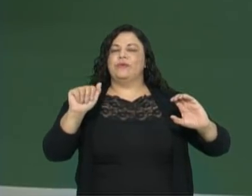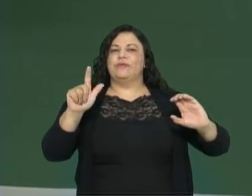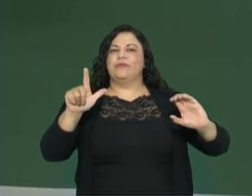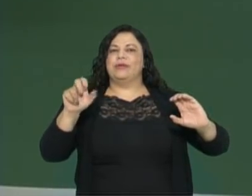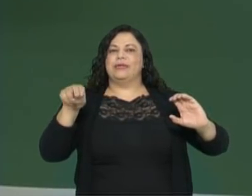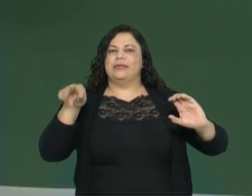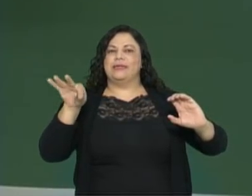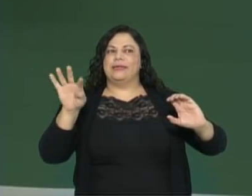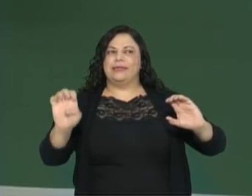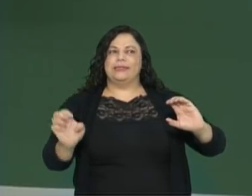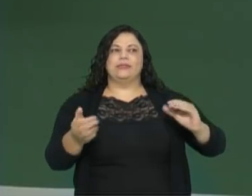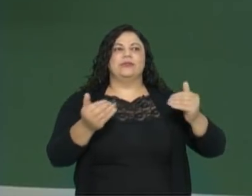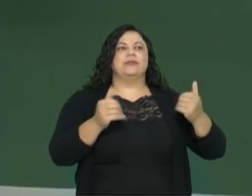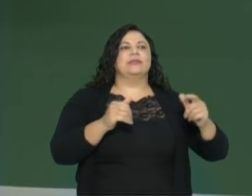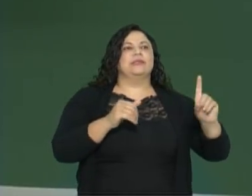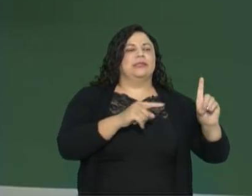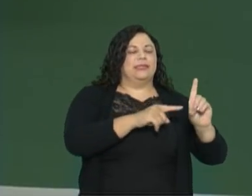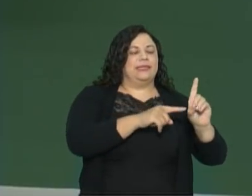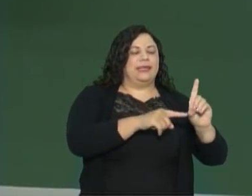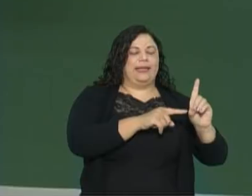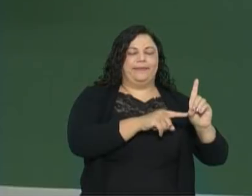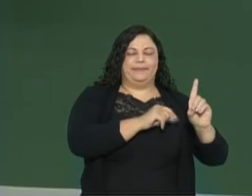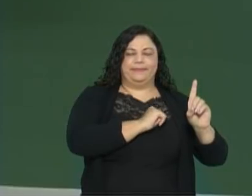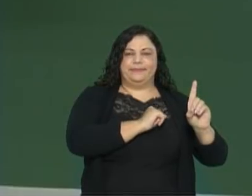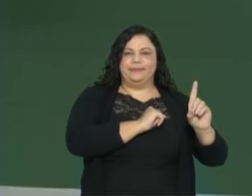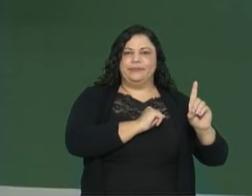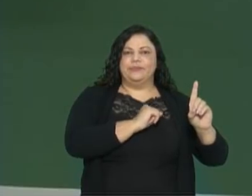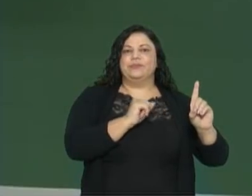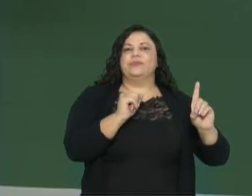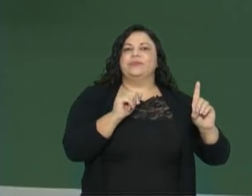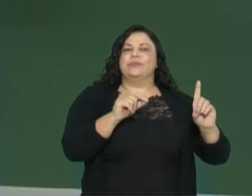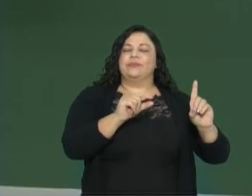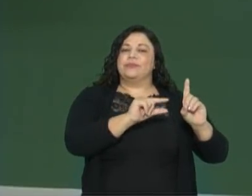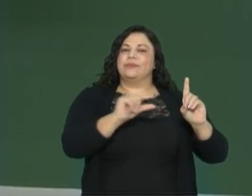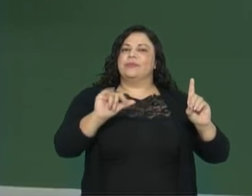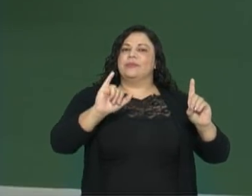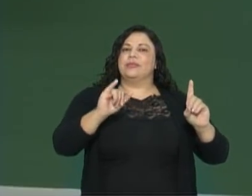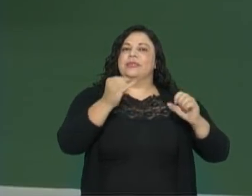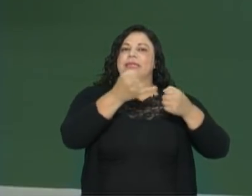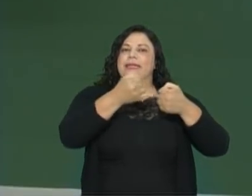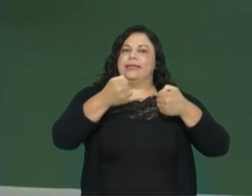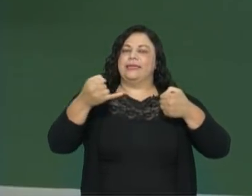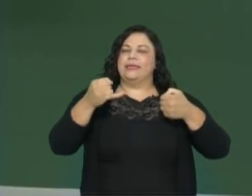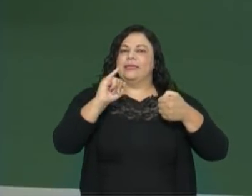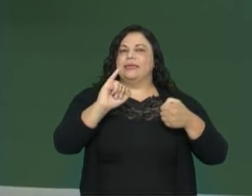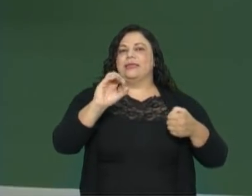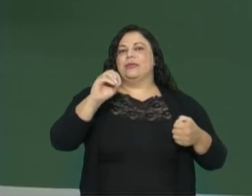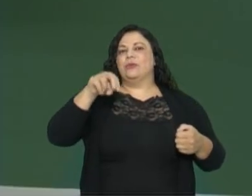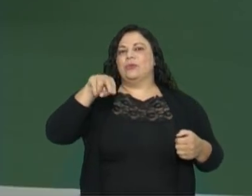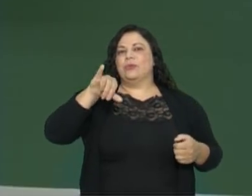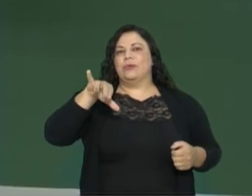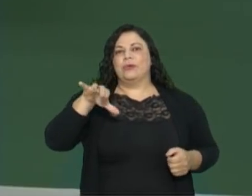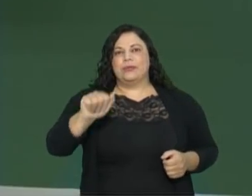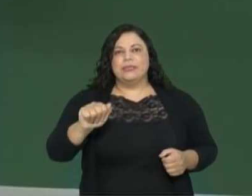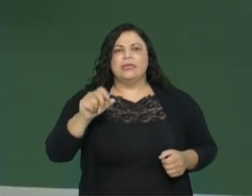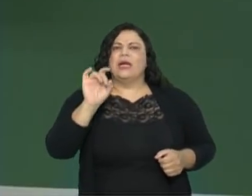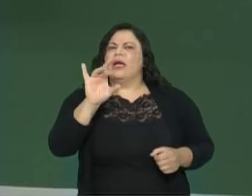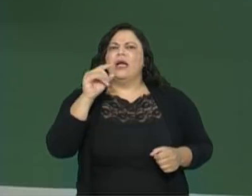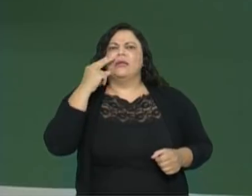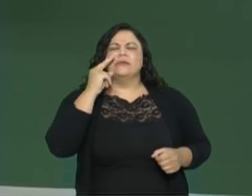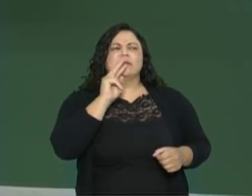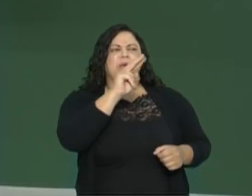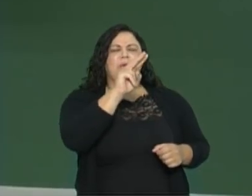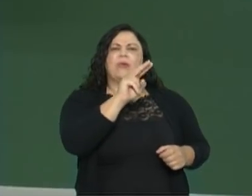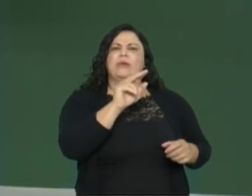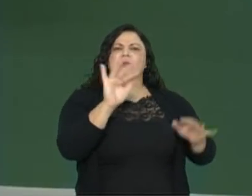Potássio e iodo. Metal com não metal, iônica. Entenderam? É só olhar a tabela periódica. Como